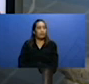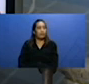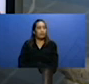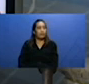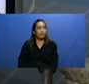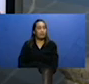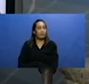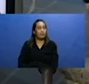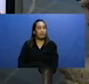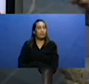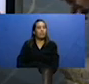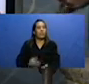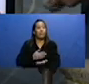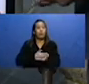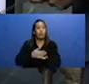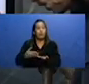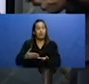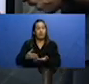Vamos continuar aqui.